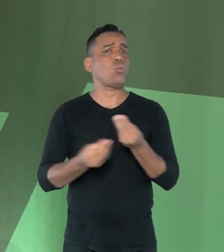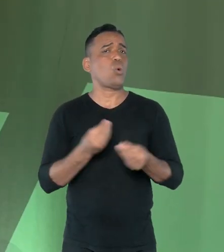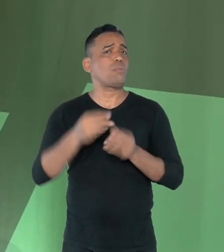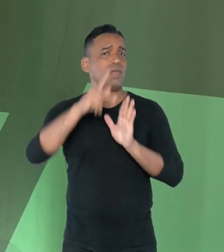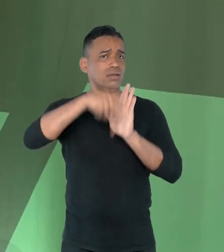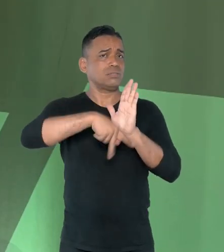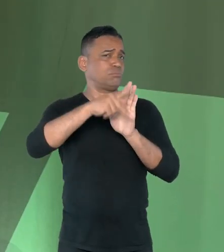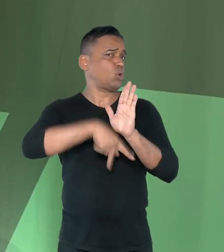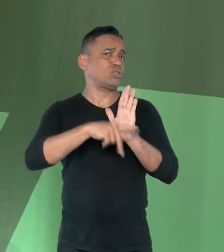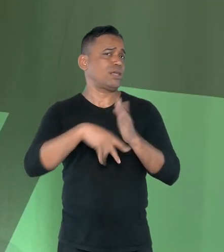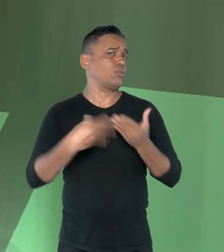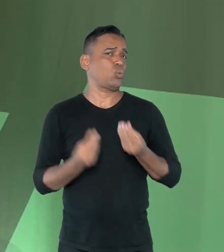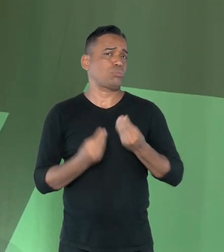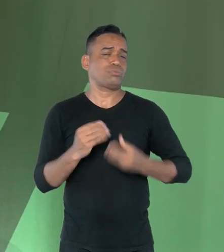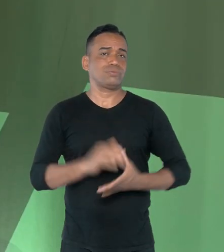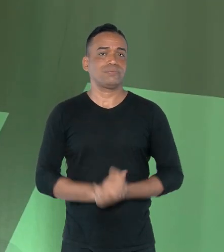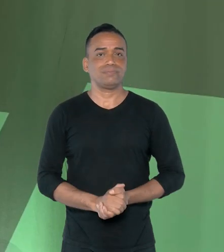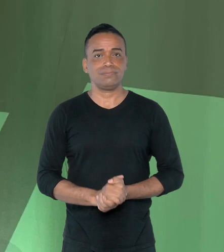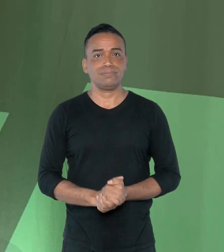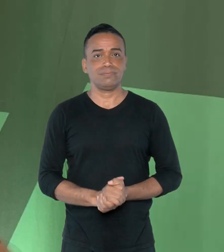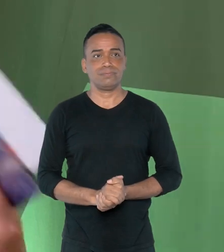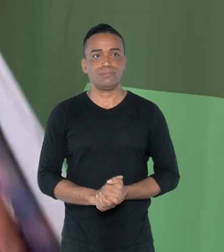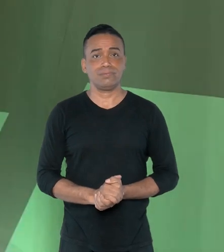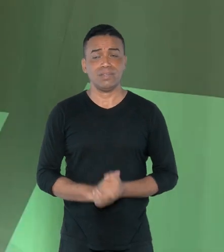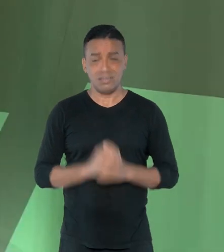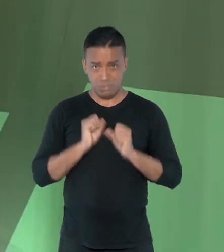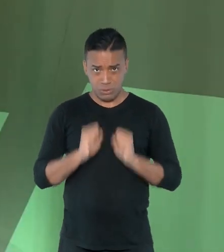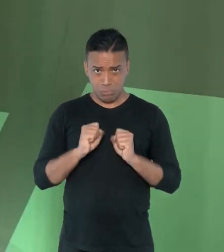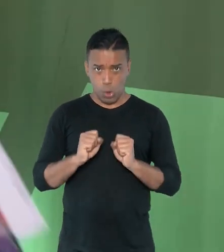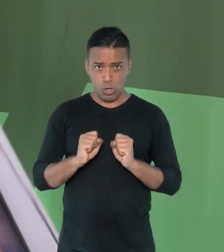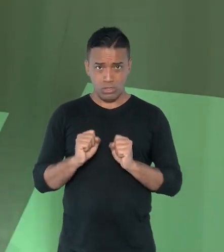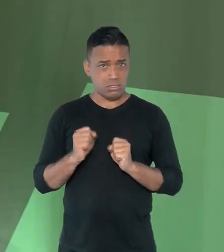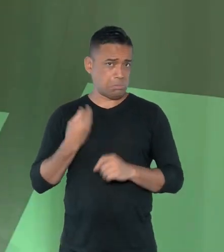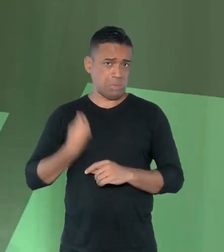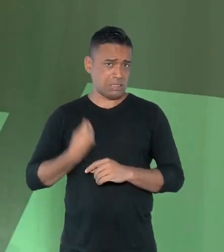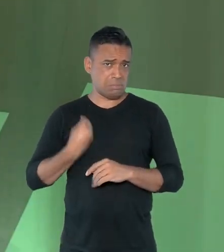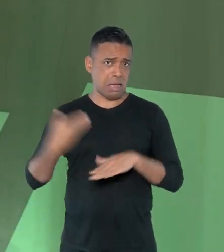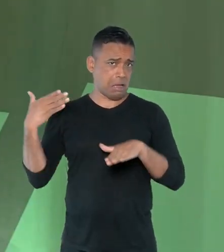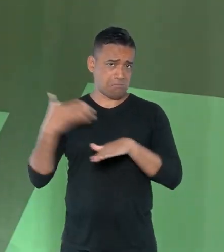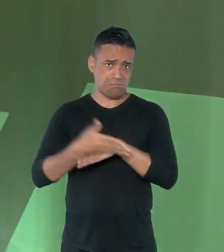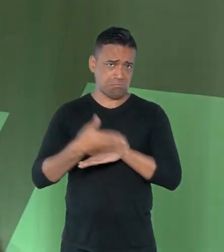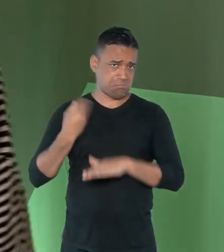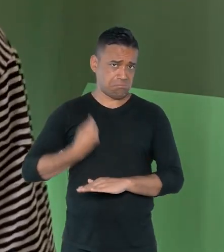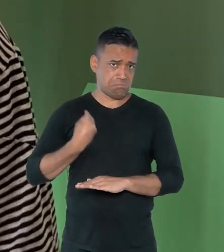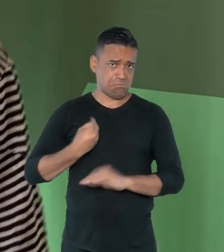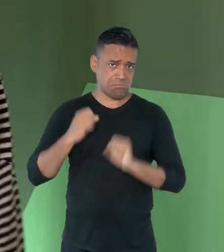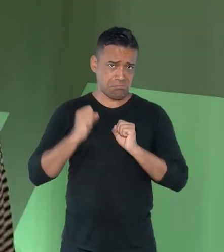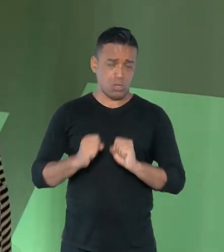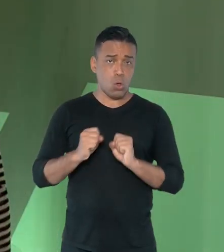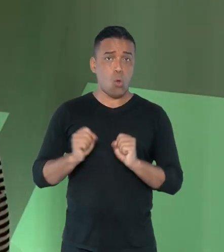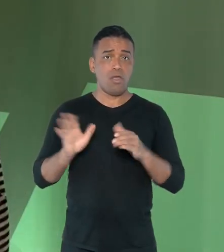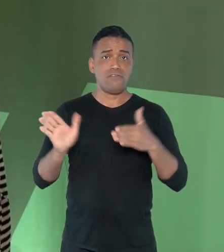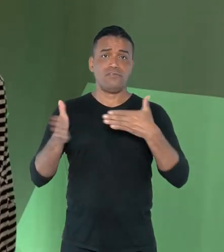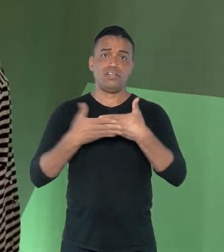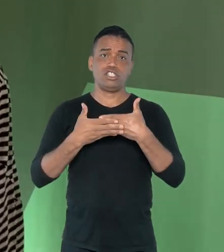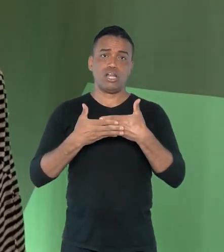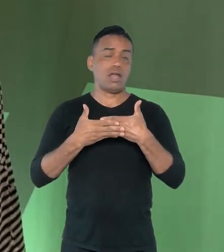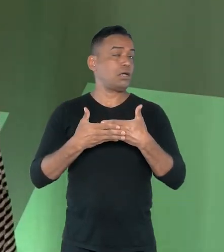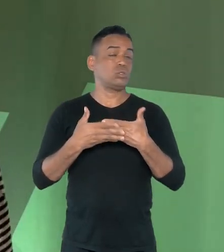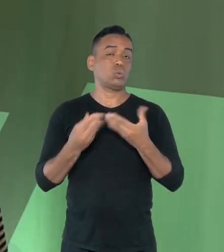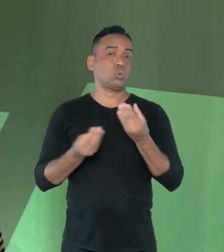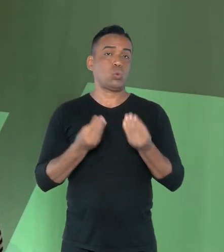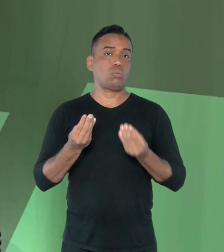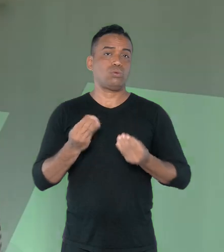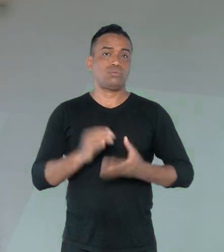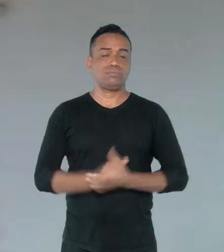esse projeto? As pessoas podem participar ou ele é fechado? Como que